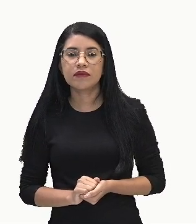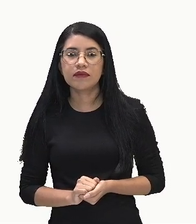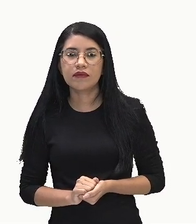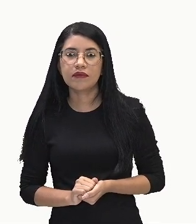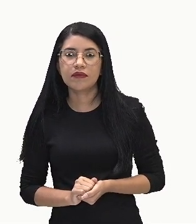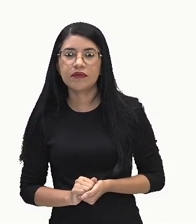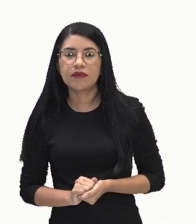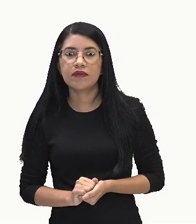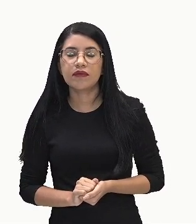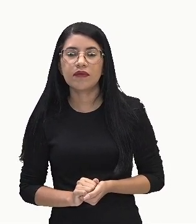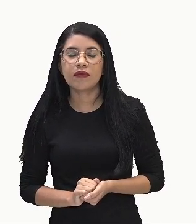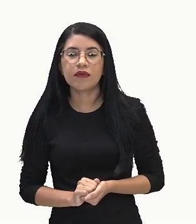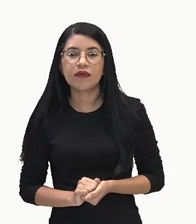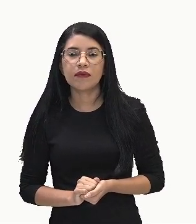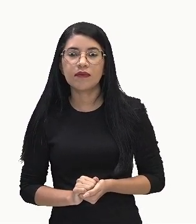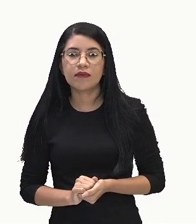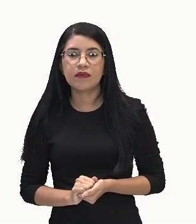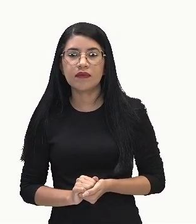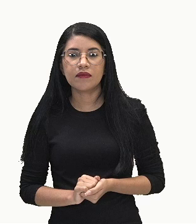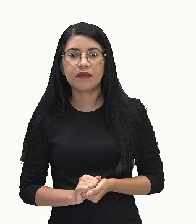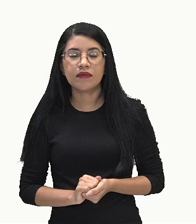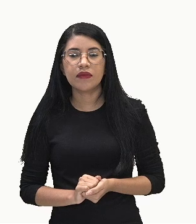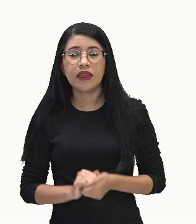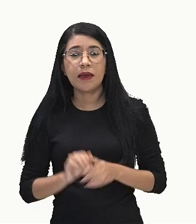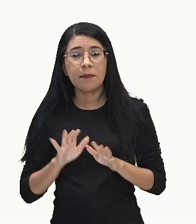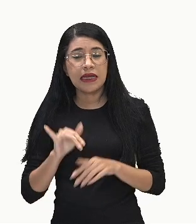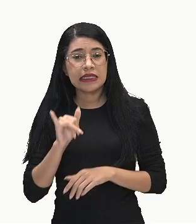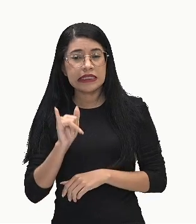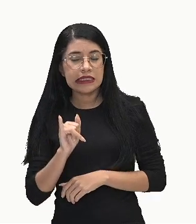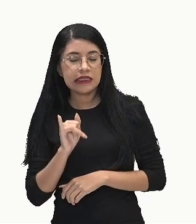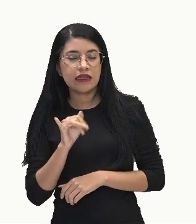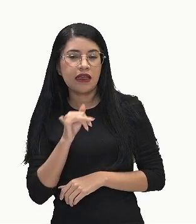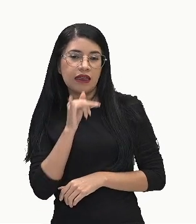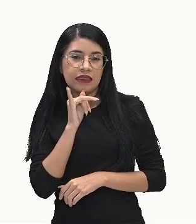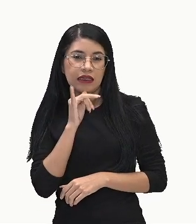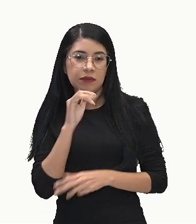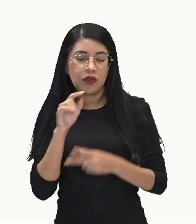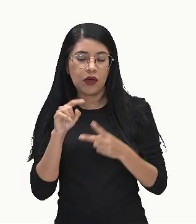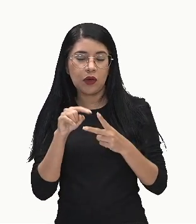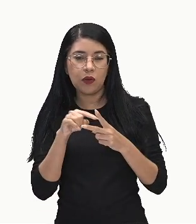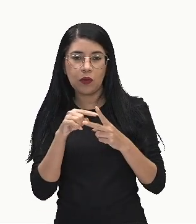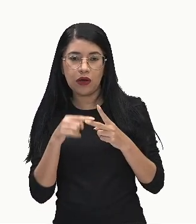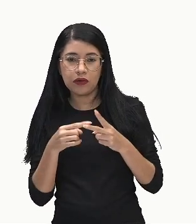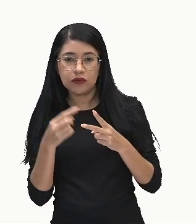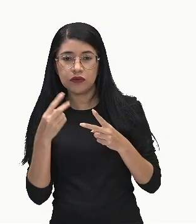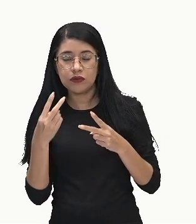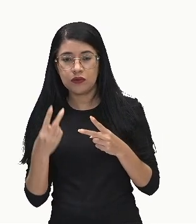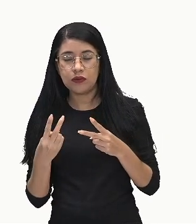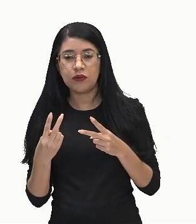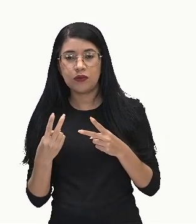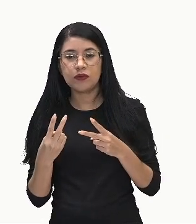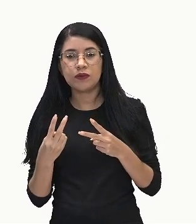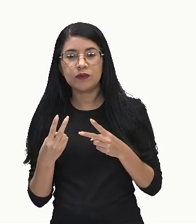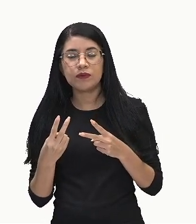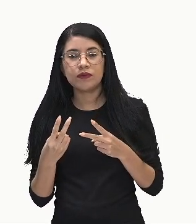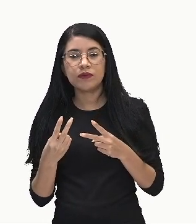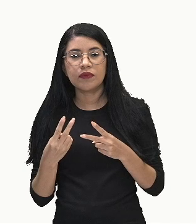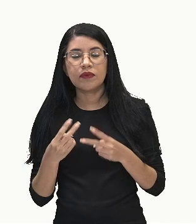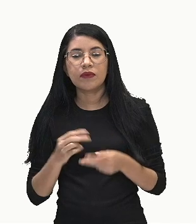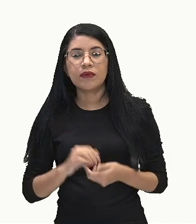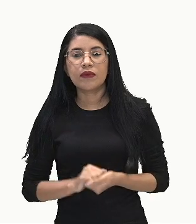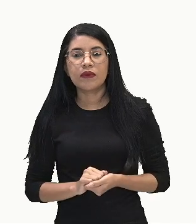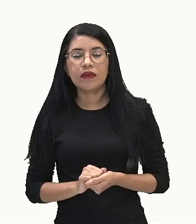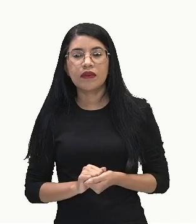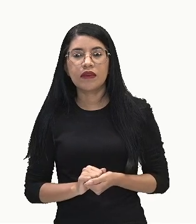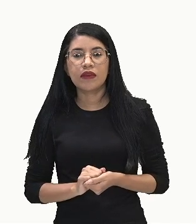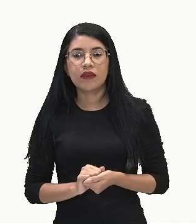alguns exemplos. Mas, se for dado dois ângulos